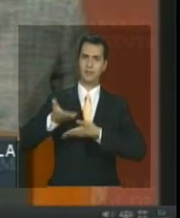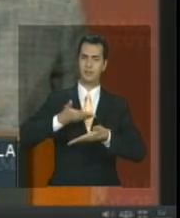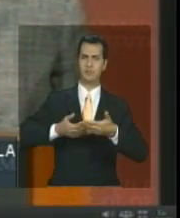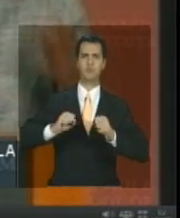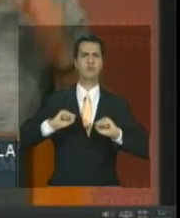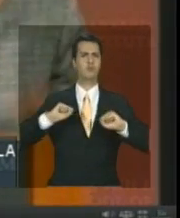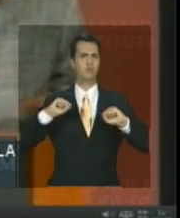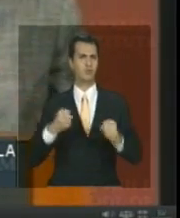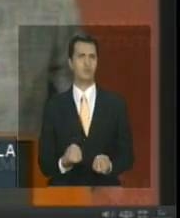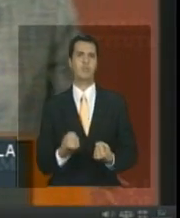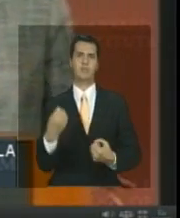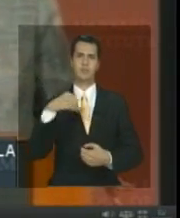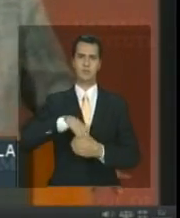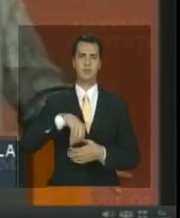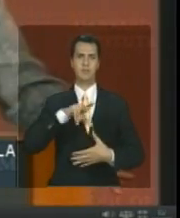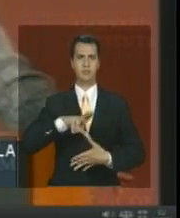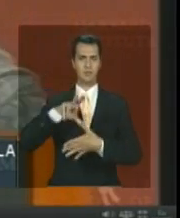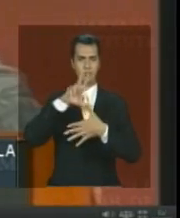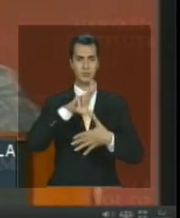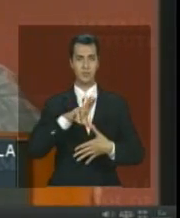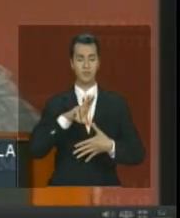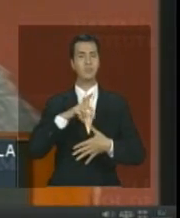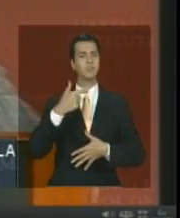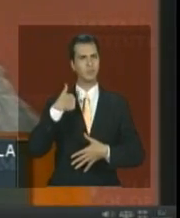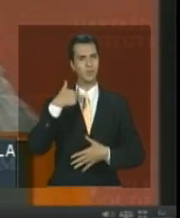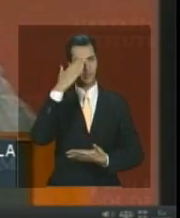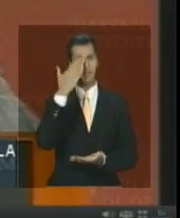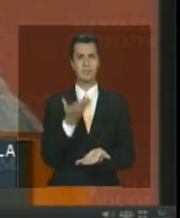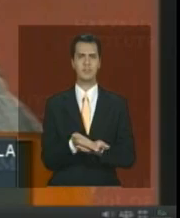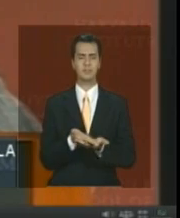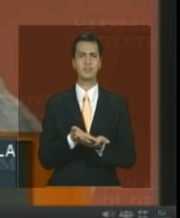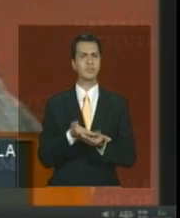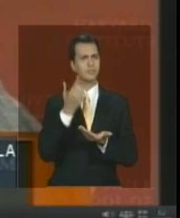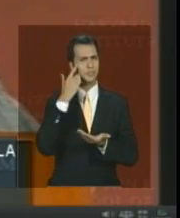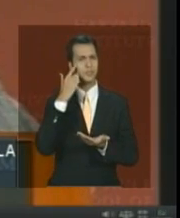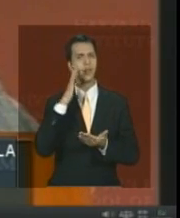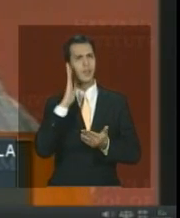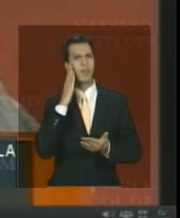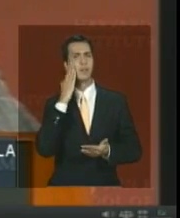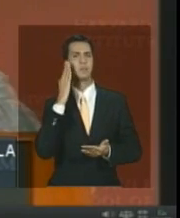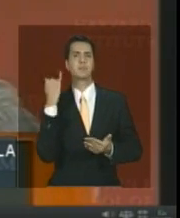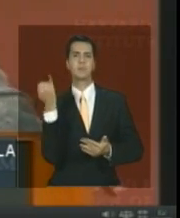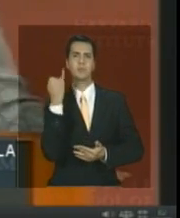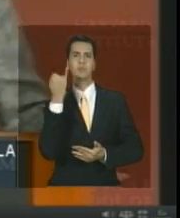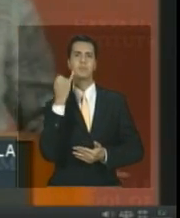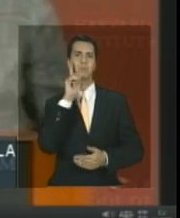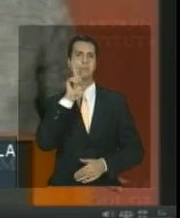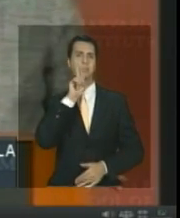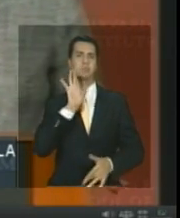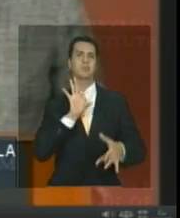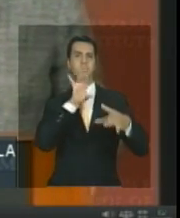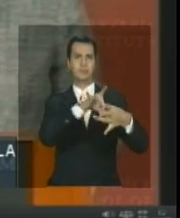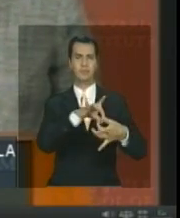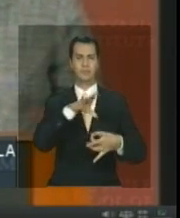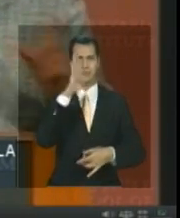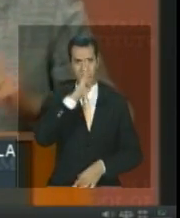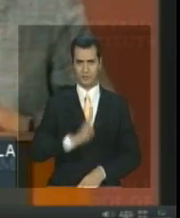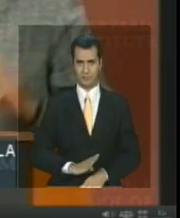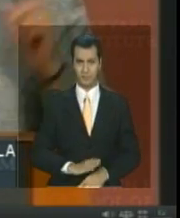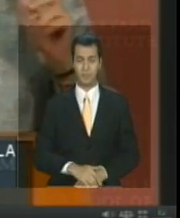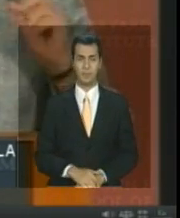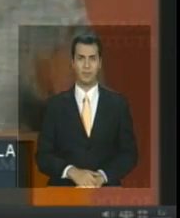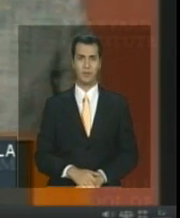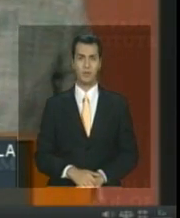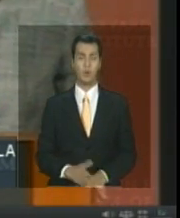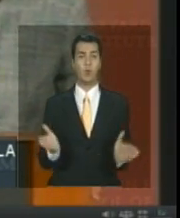percebemos claramente a importância dos Estados Unidos para o Brasil. Nós achamos que